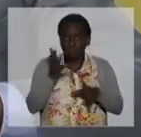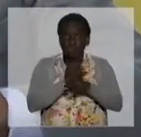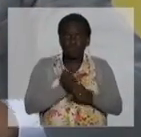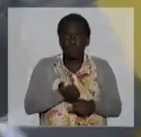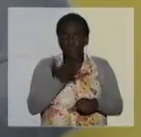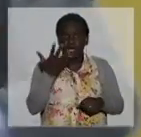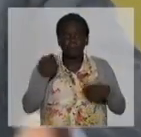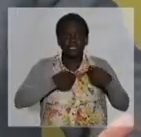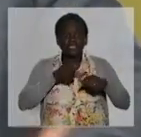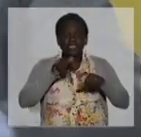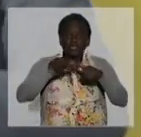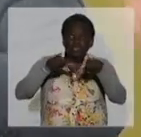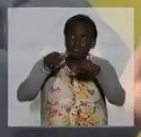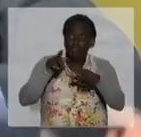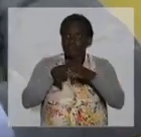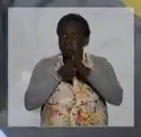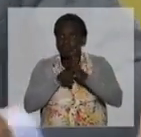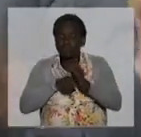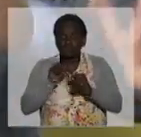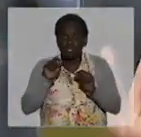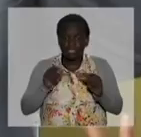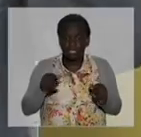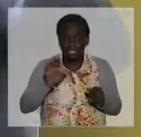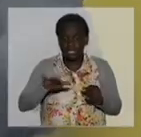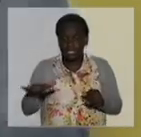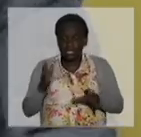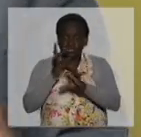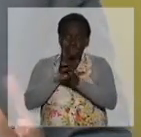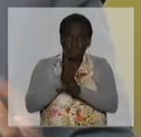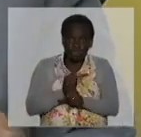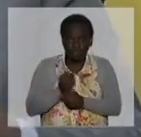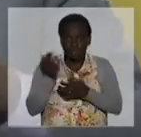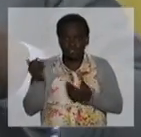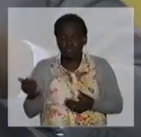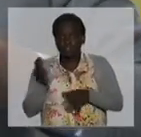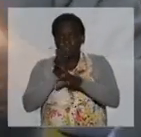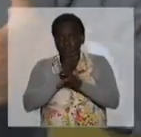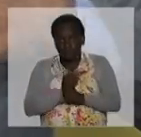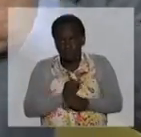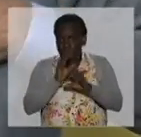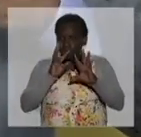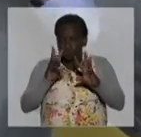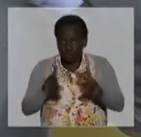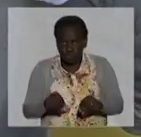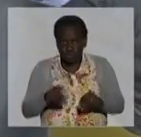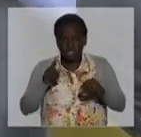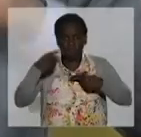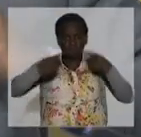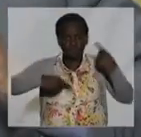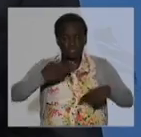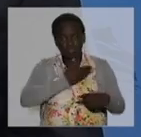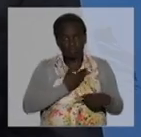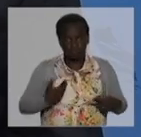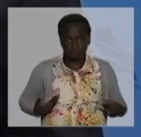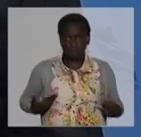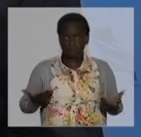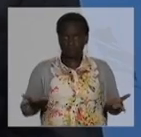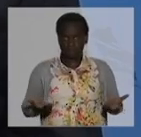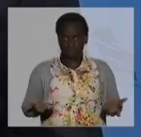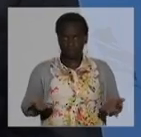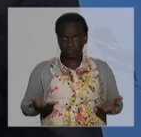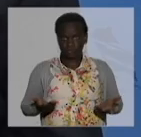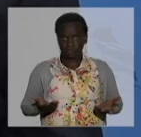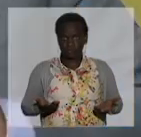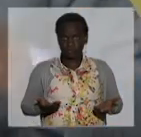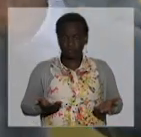preciso investir ali? O número de crianças, adolescentes. Número de tudo. É uma política pública. Perfeito.